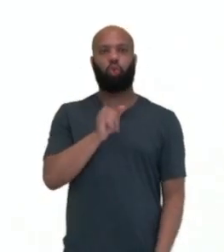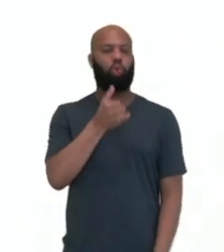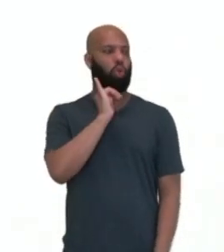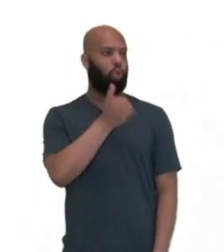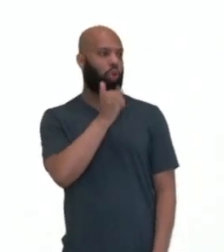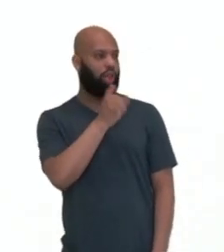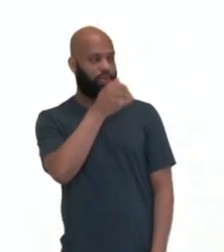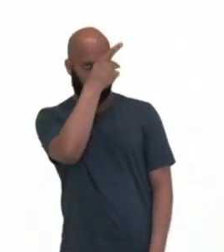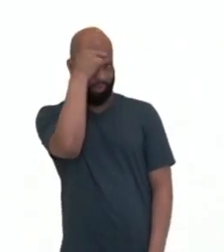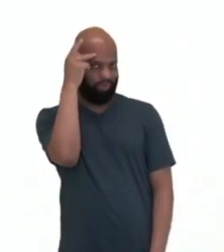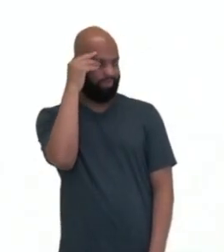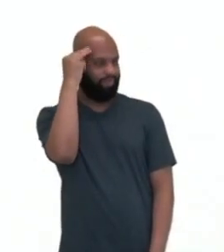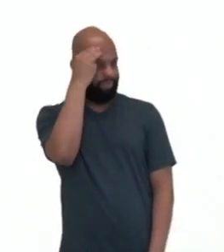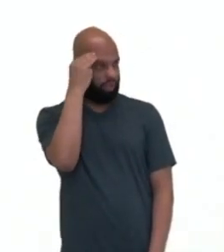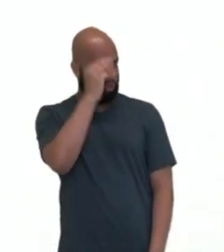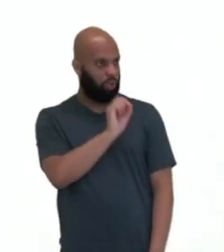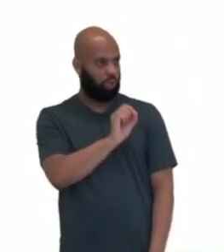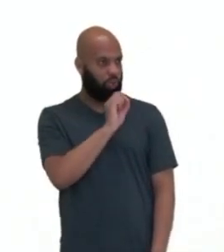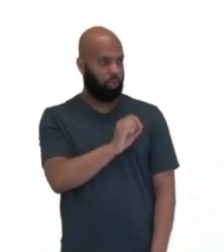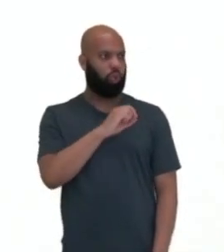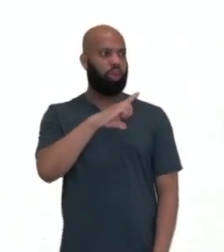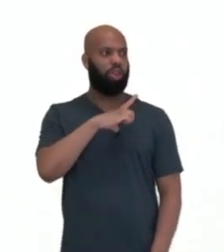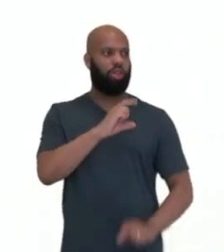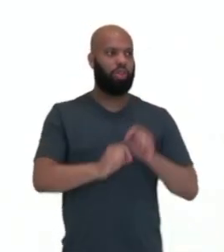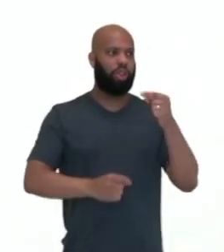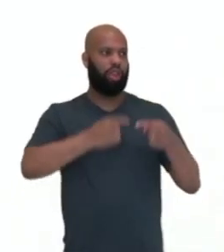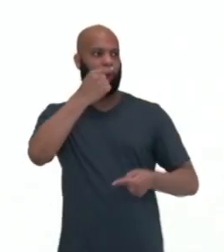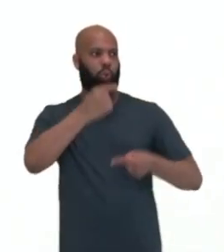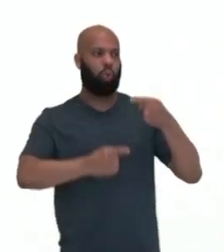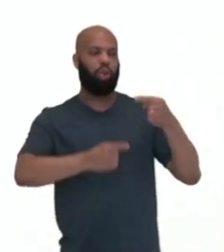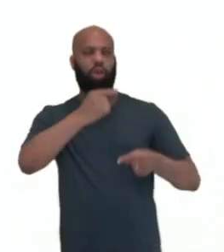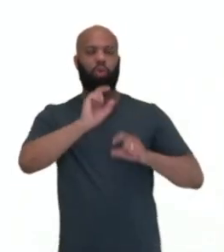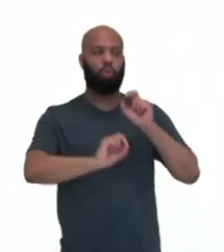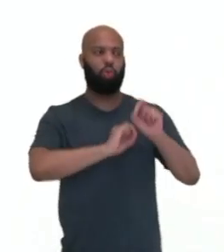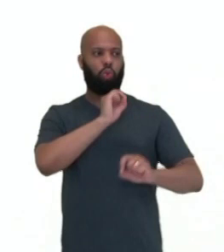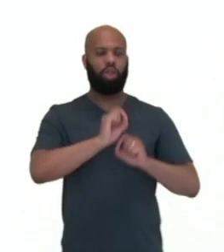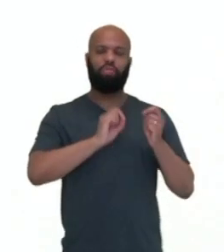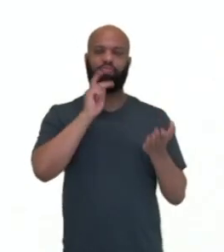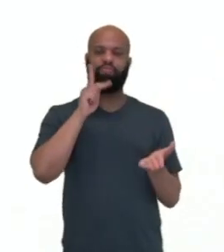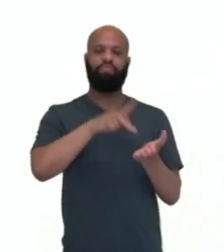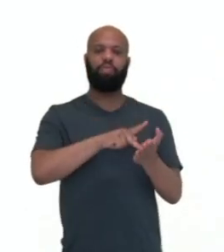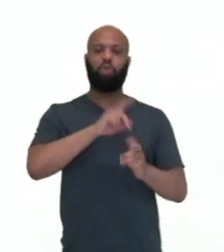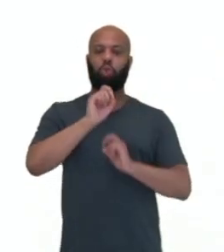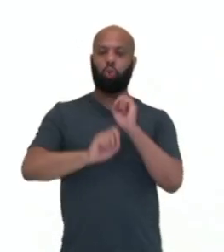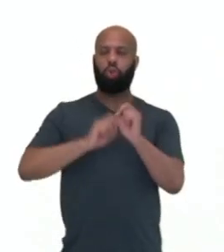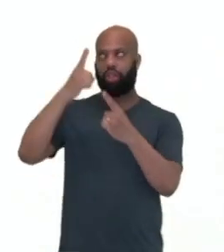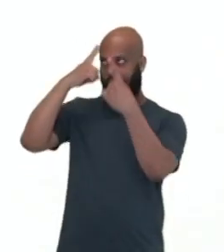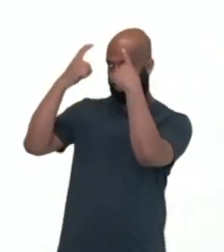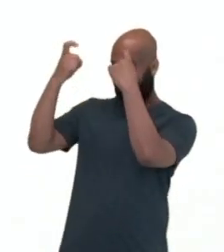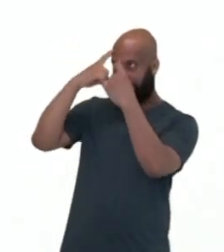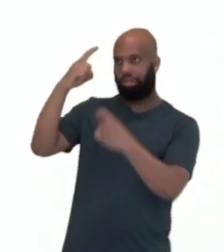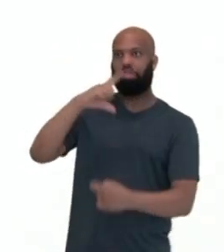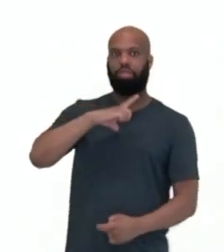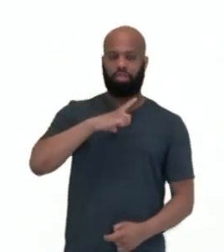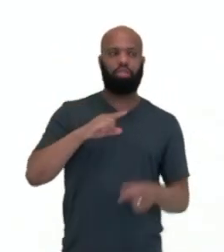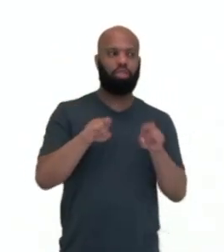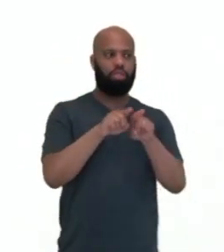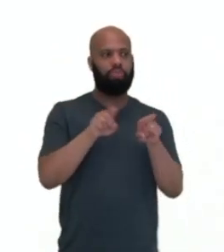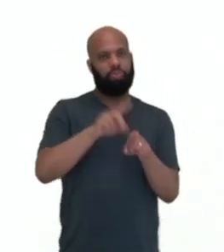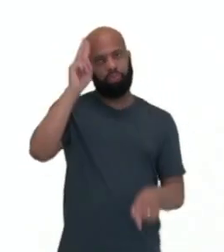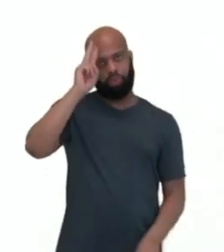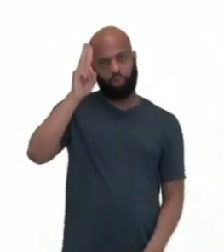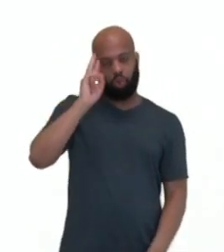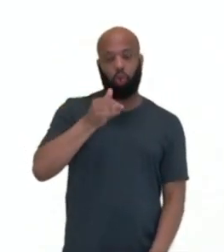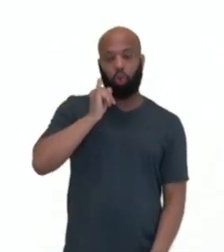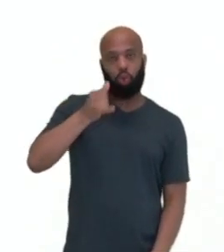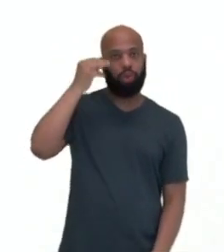de memórias? Então, a discussão entre o que é real e a ficção está presente nas narrativas de memórias. Com